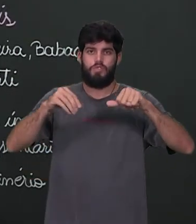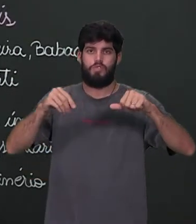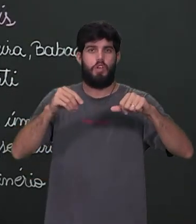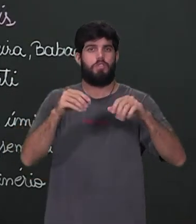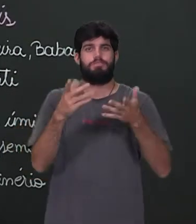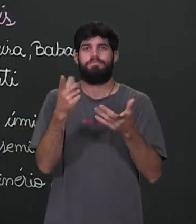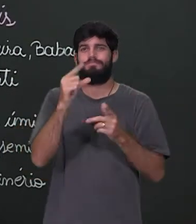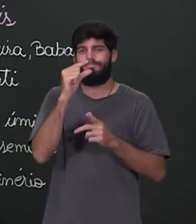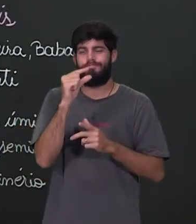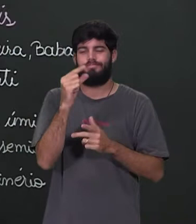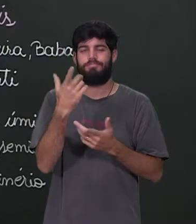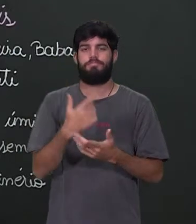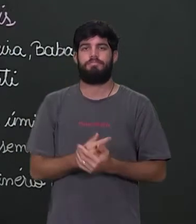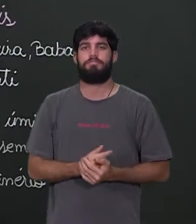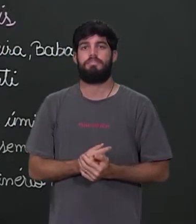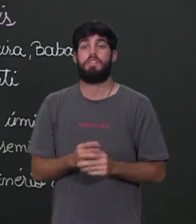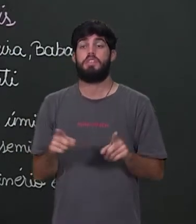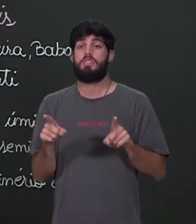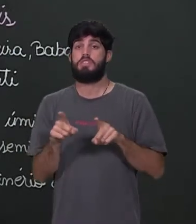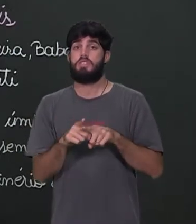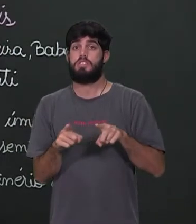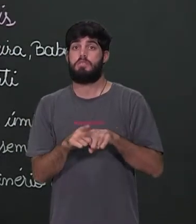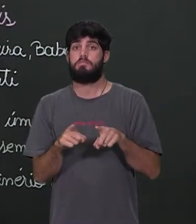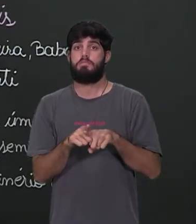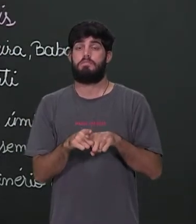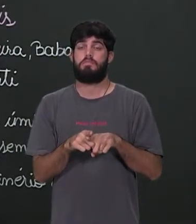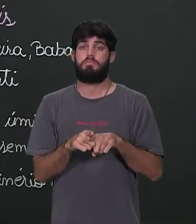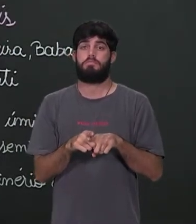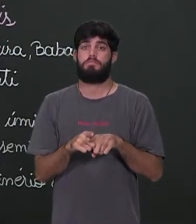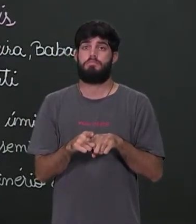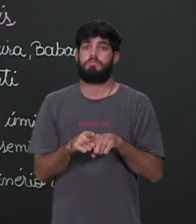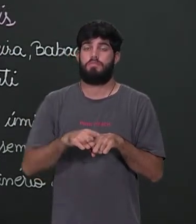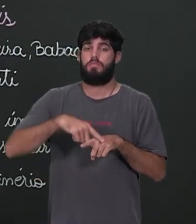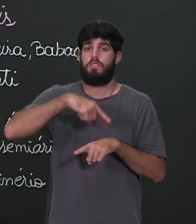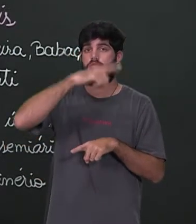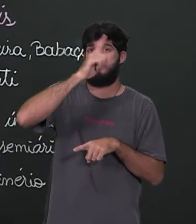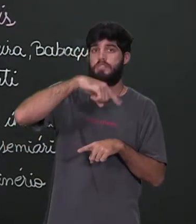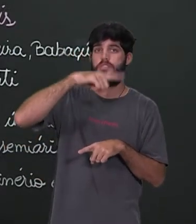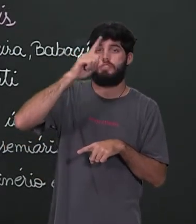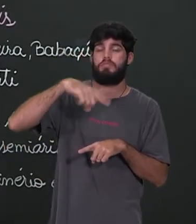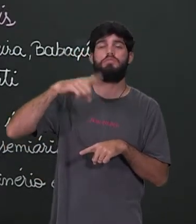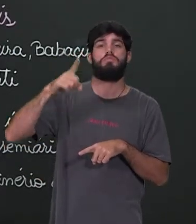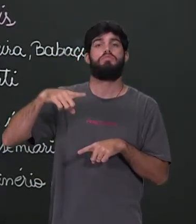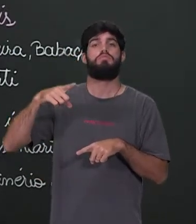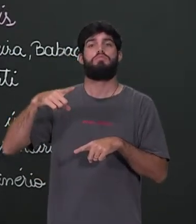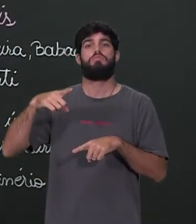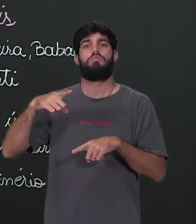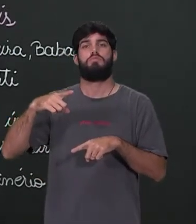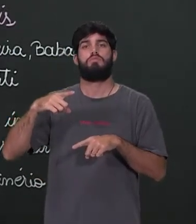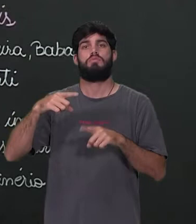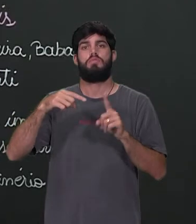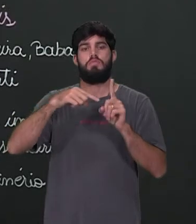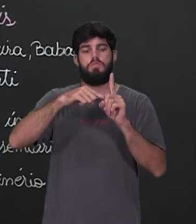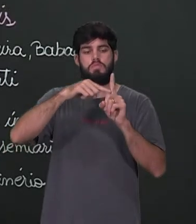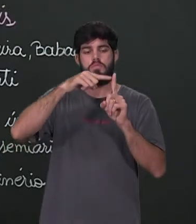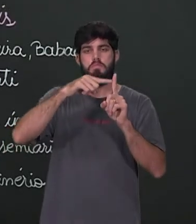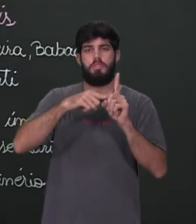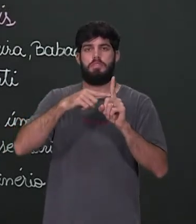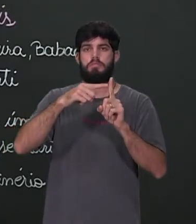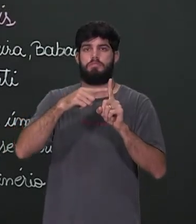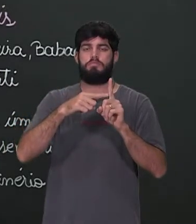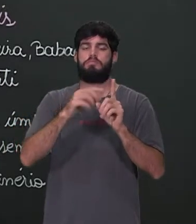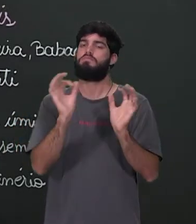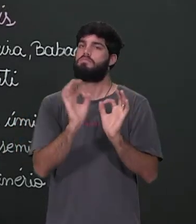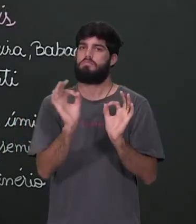grande e a variação de temperatura dentro de um ambiente de floresta não é muito grande. Então, entre o dia e a noite,